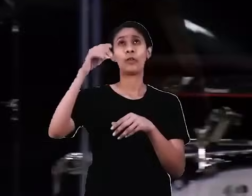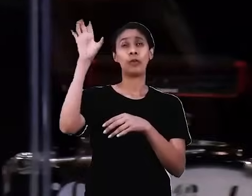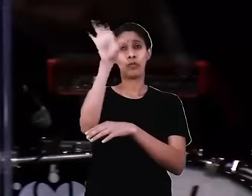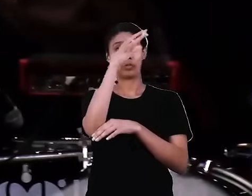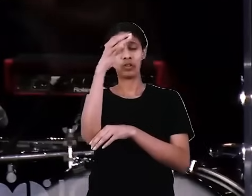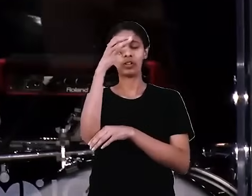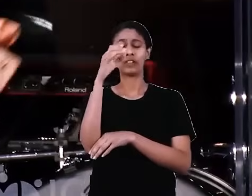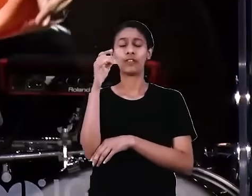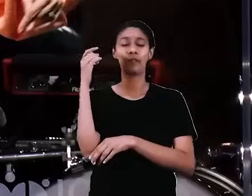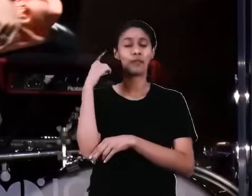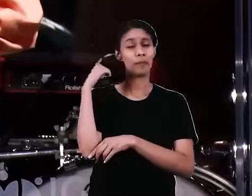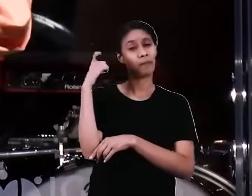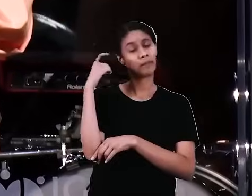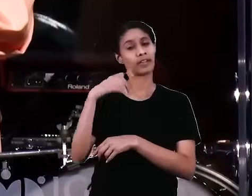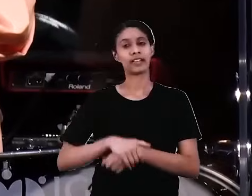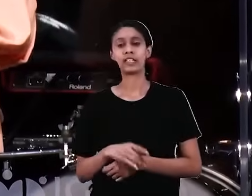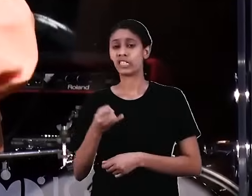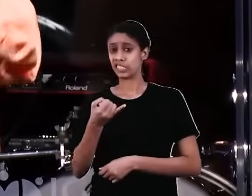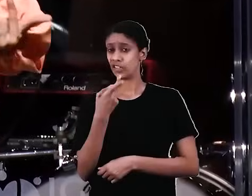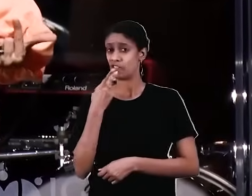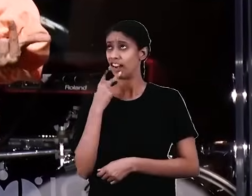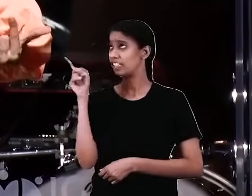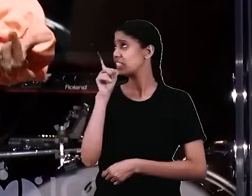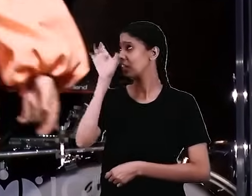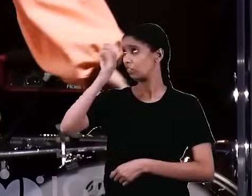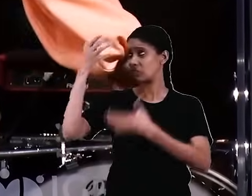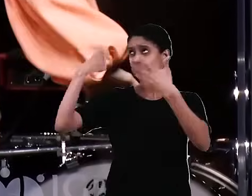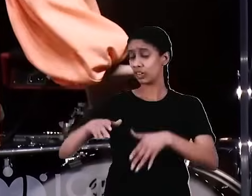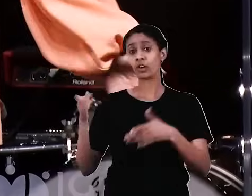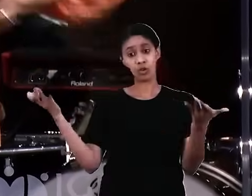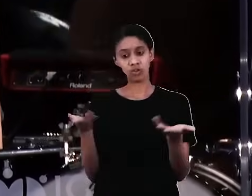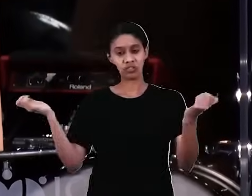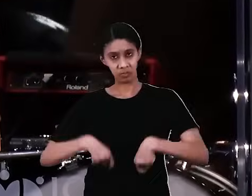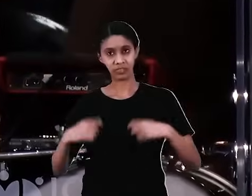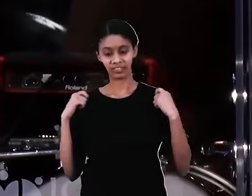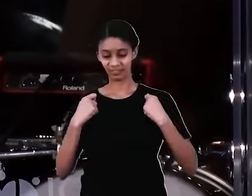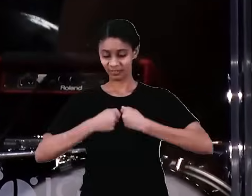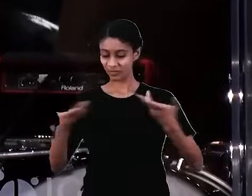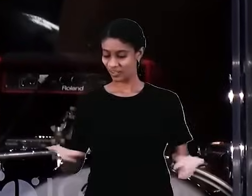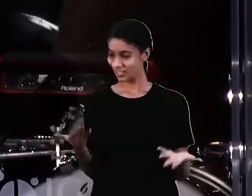Senhor. Eu estaria aqui hoje, com ar-condicionado, usando esse blazer que me permite...